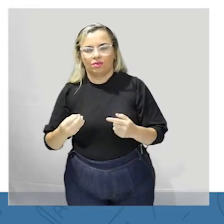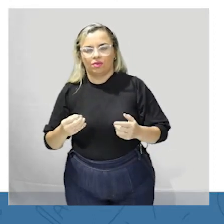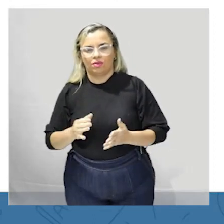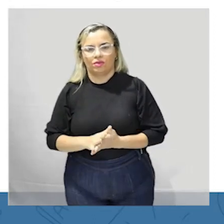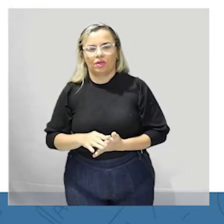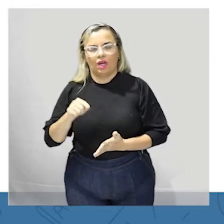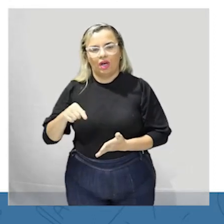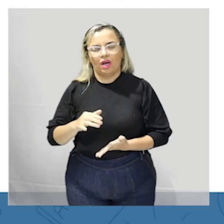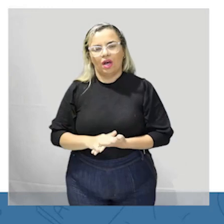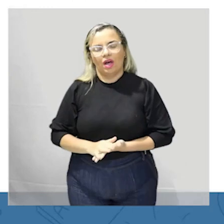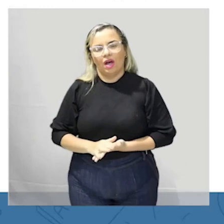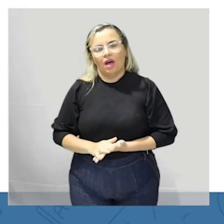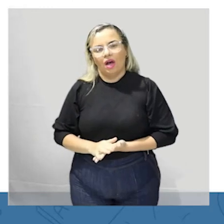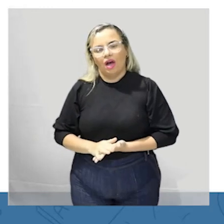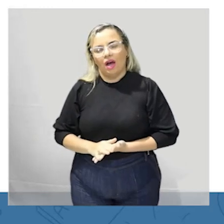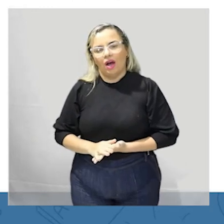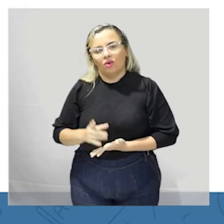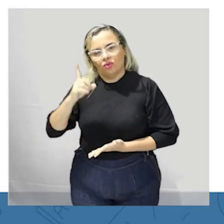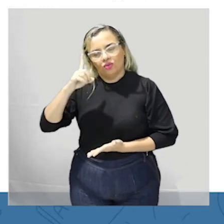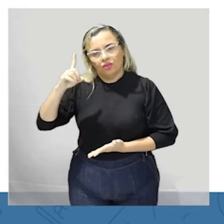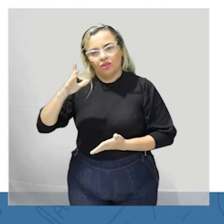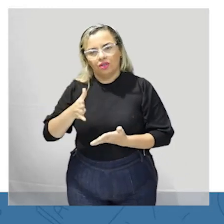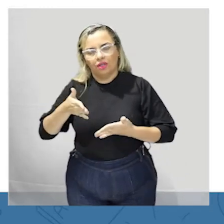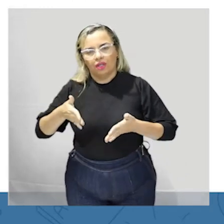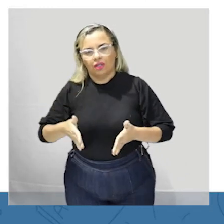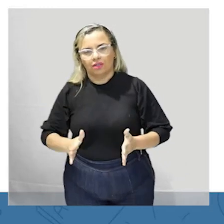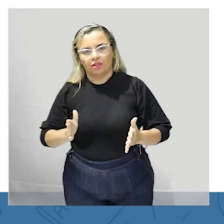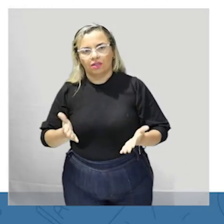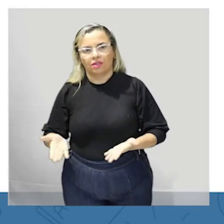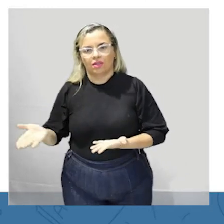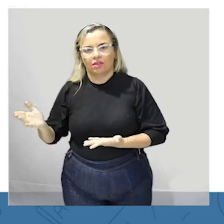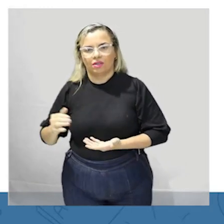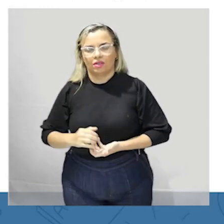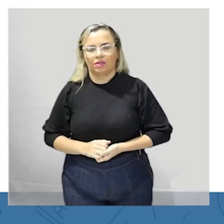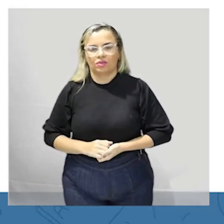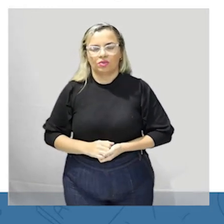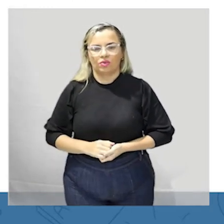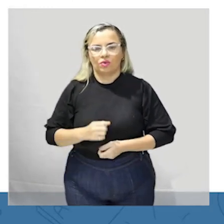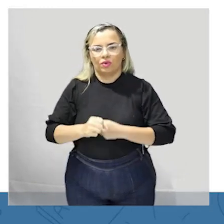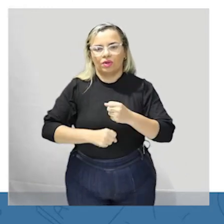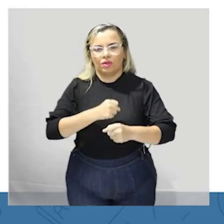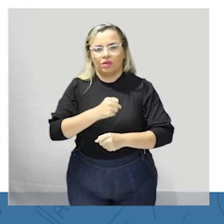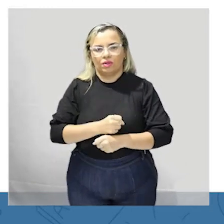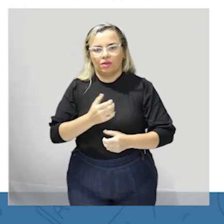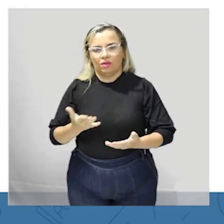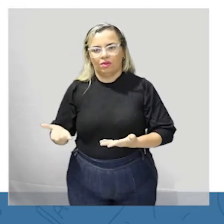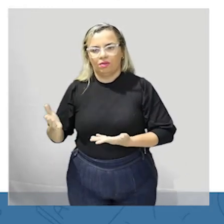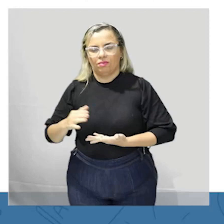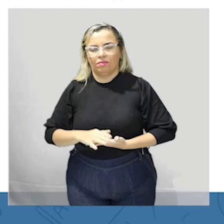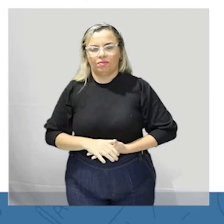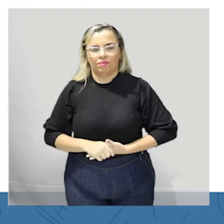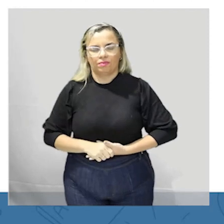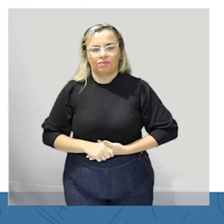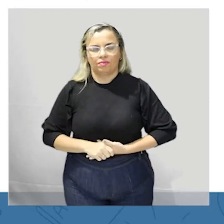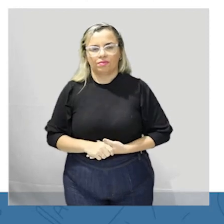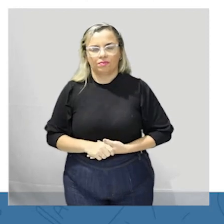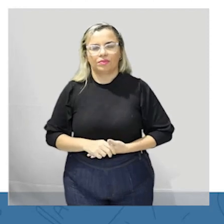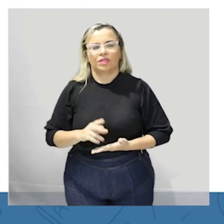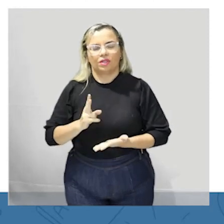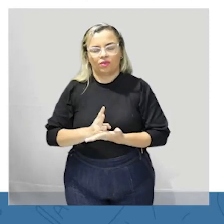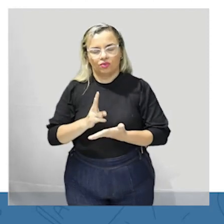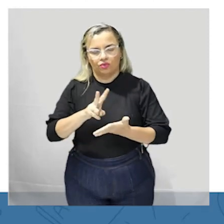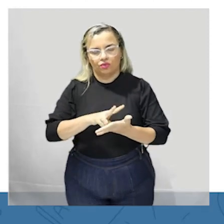ela nasceu. La versión impresa se sigue vendiendo, incluso se agota en las ferias del